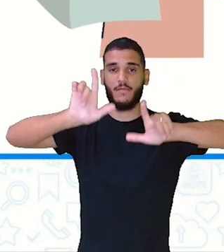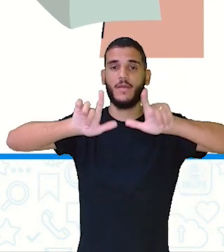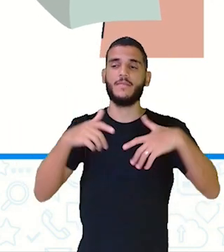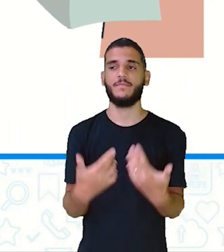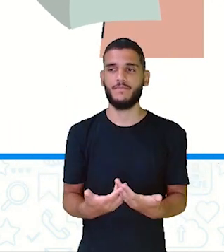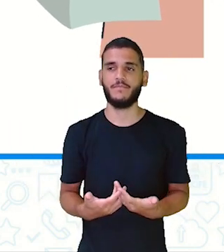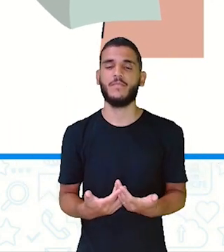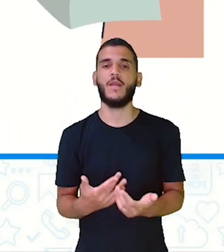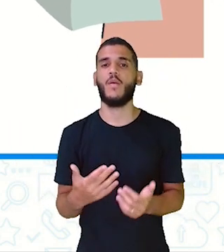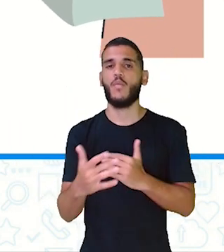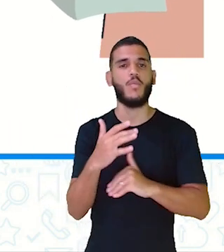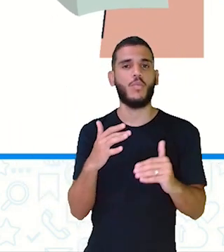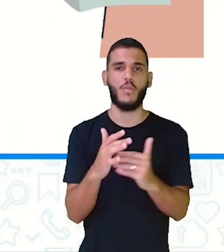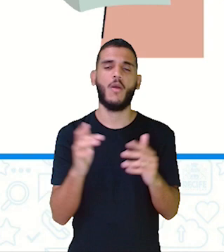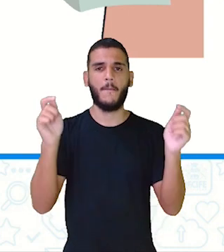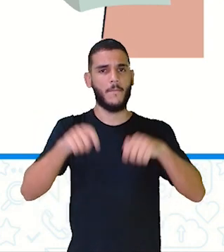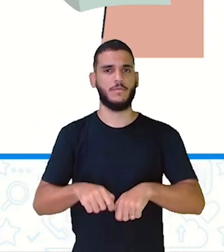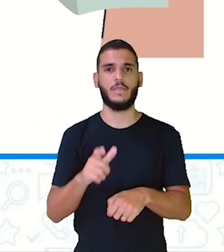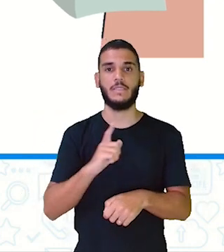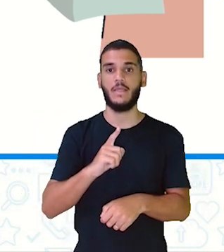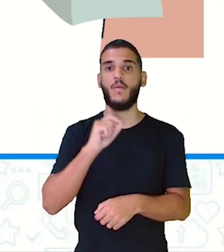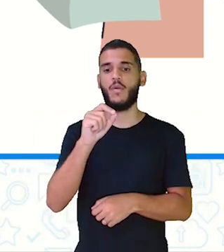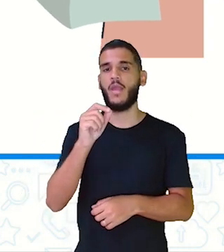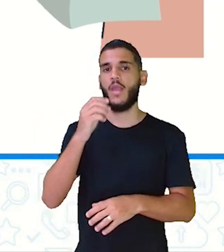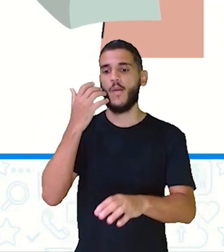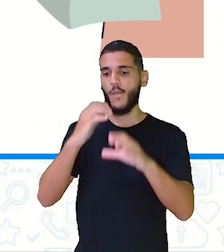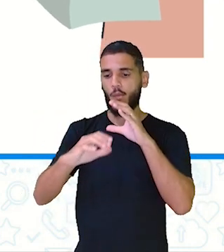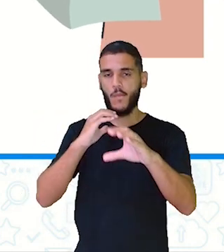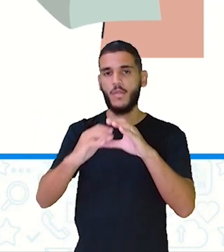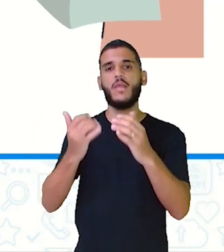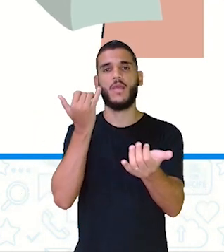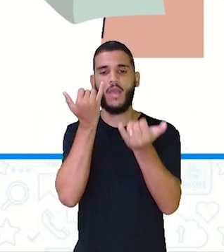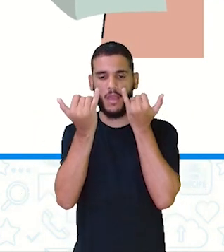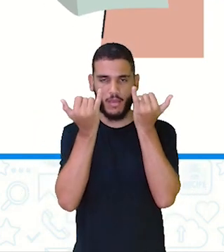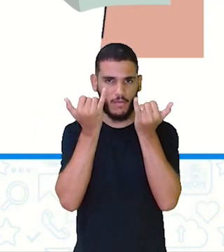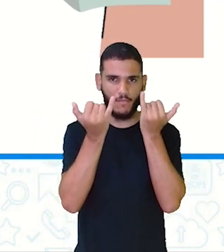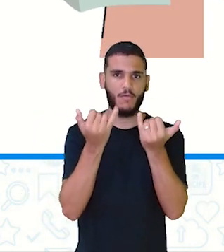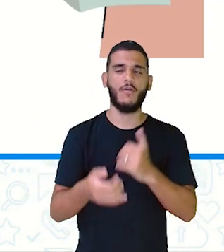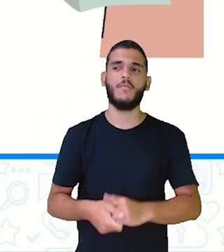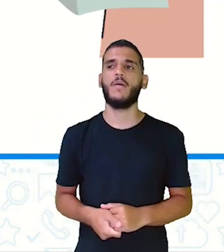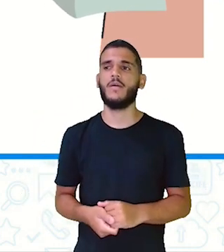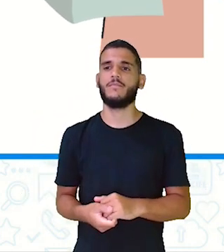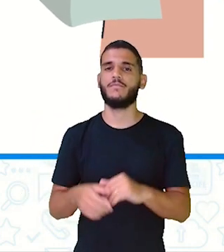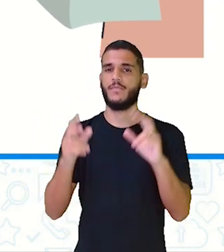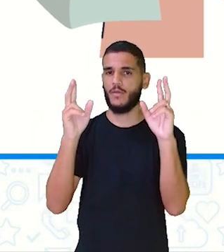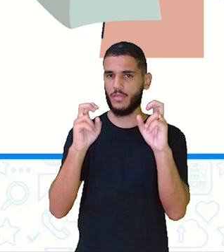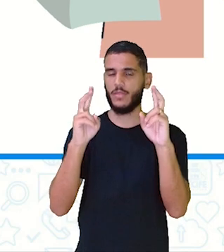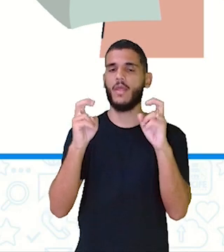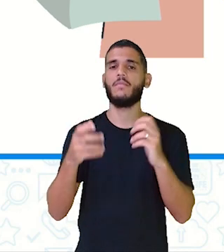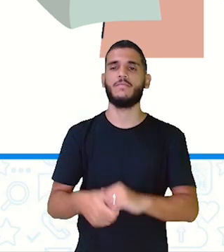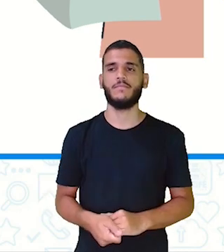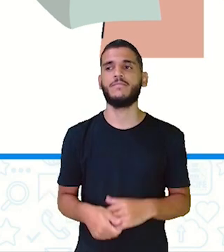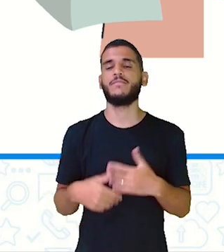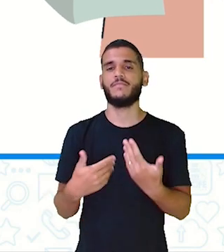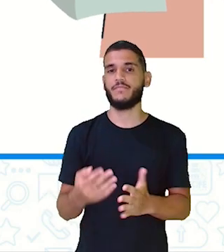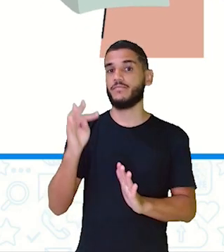os quais possuem o intuito de comunicar e informar sobre algo. Os textos